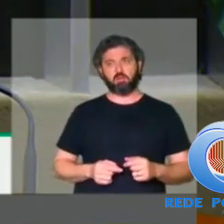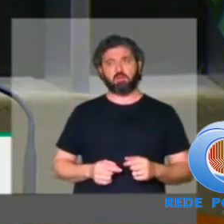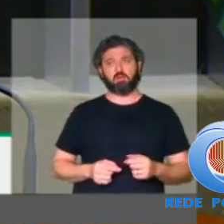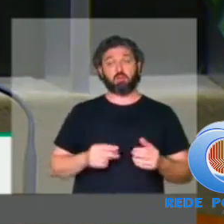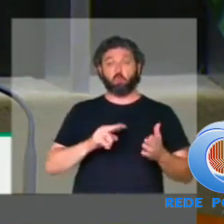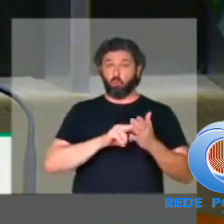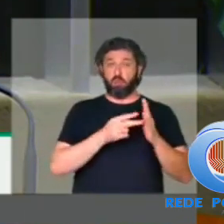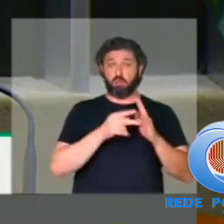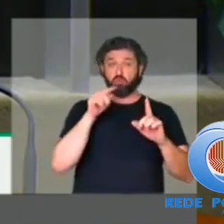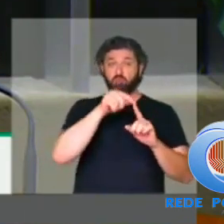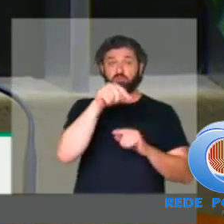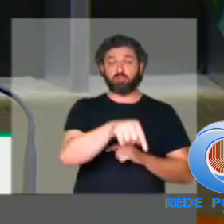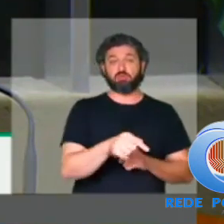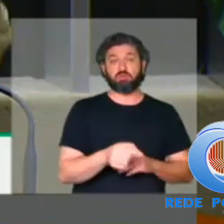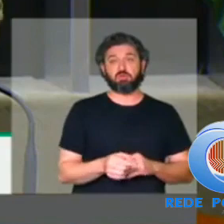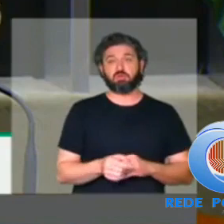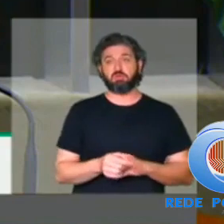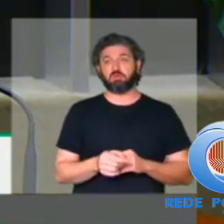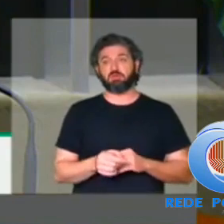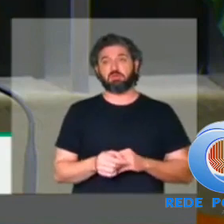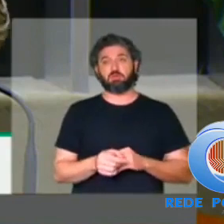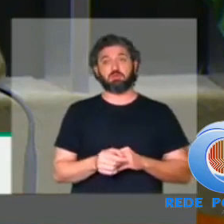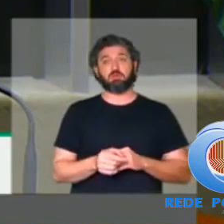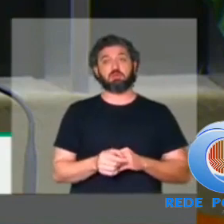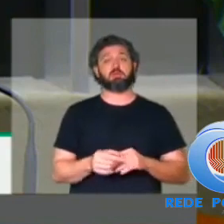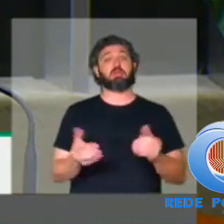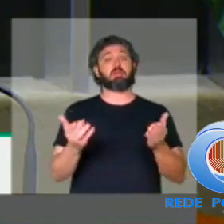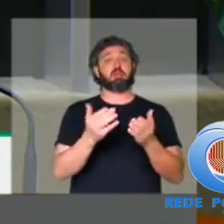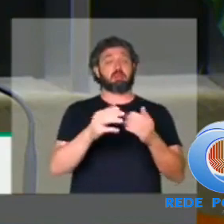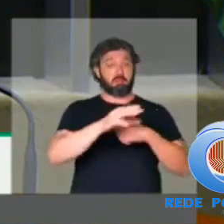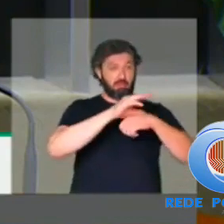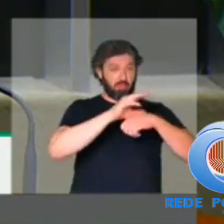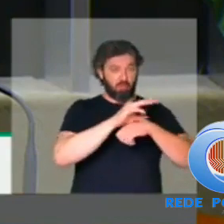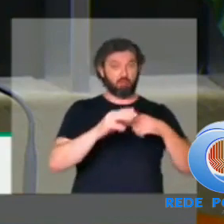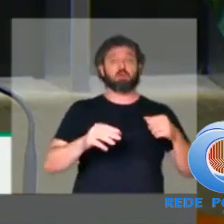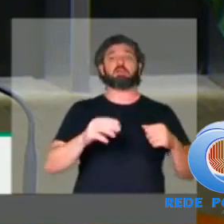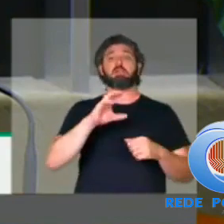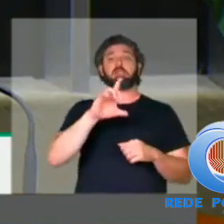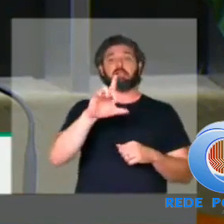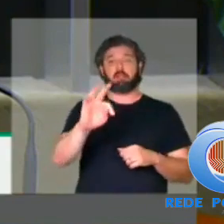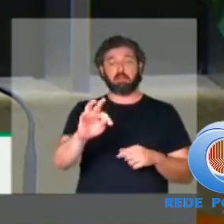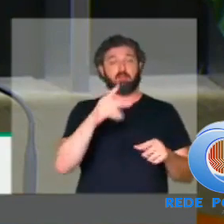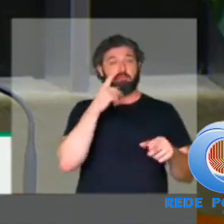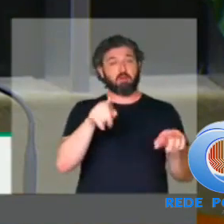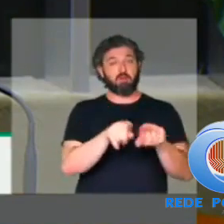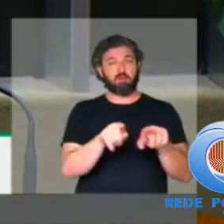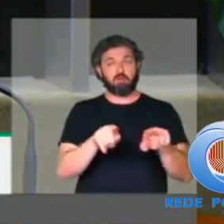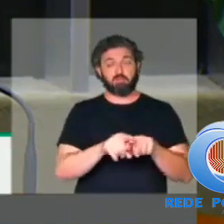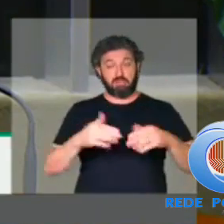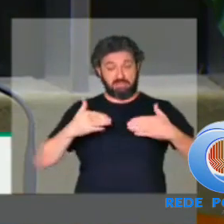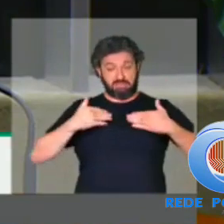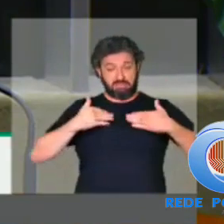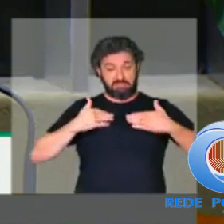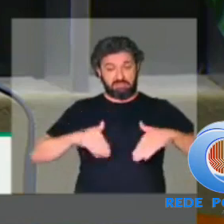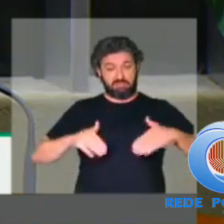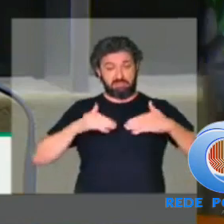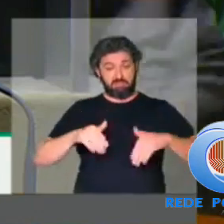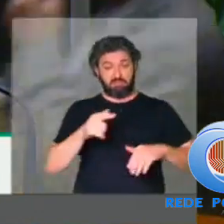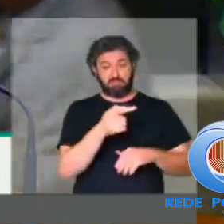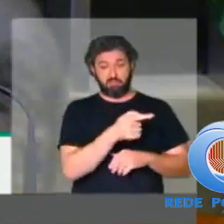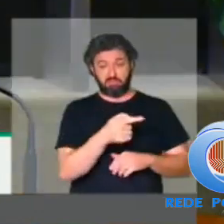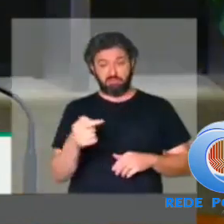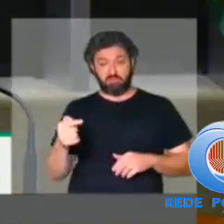nesse sentido. Está lá também na Constituição e na CLT o descanso